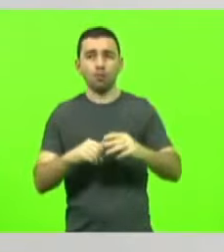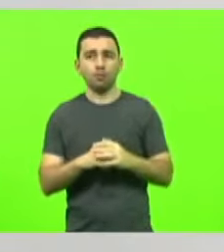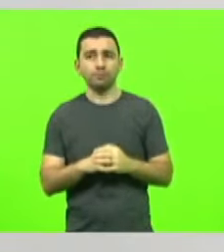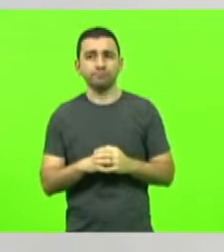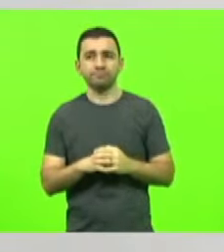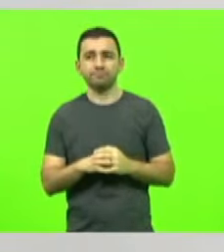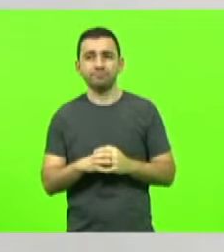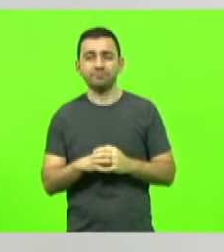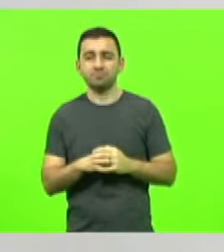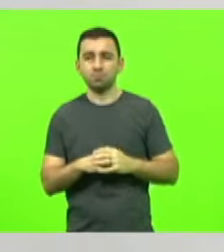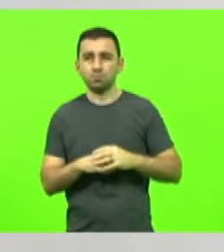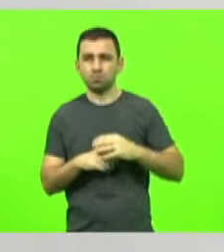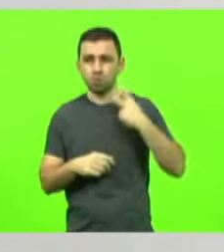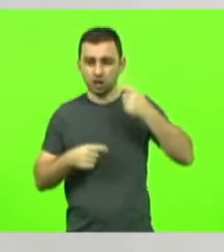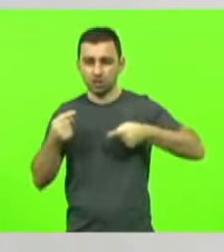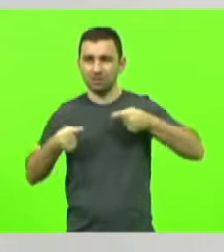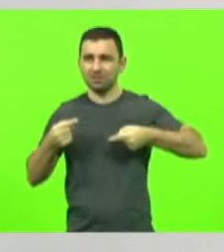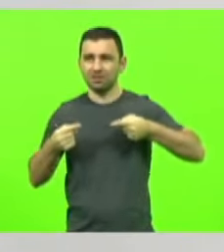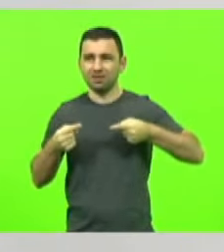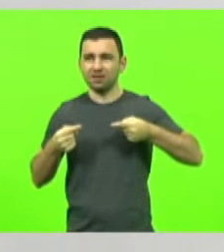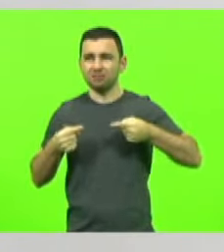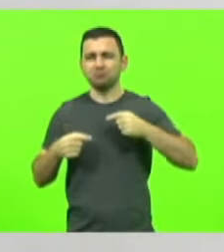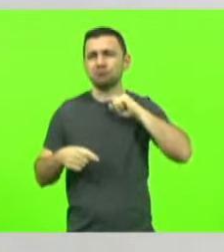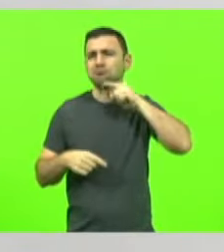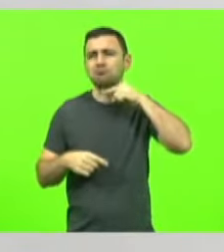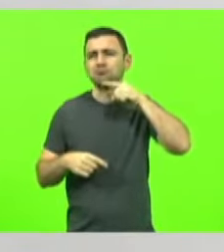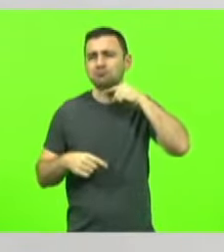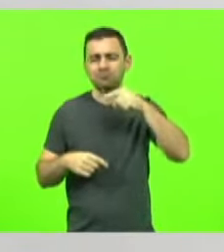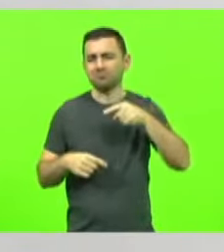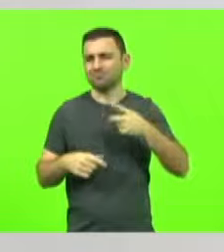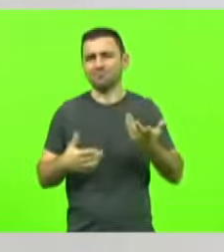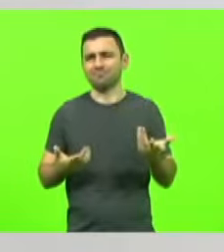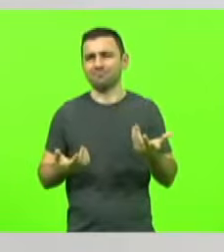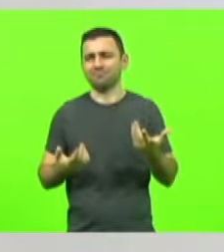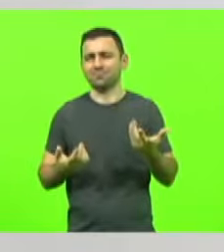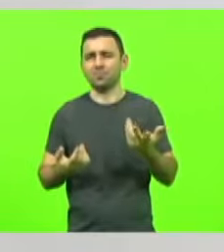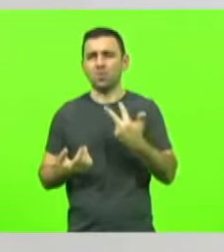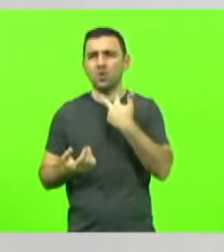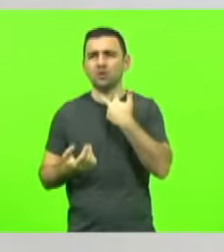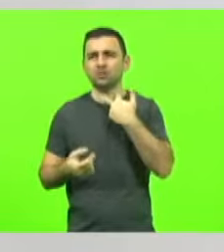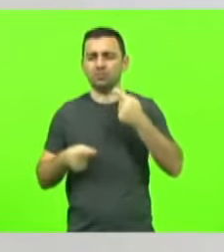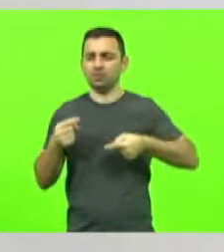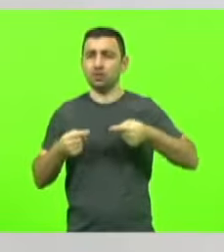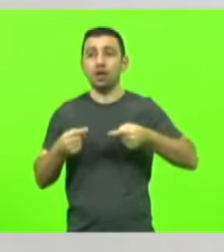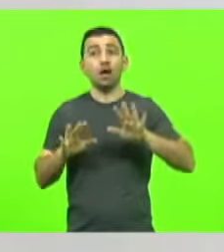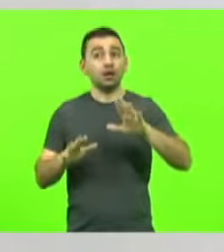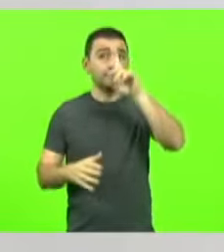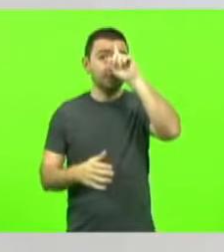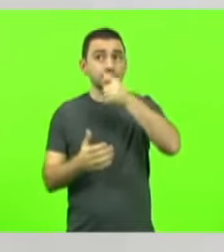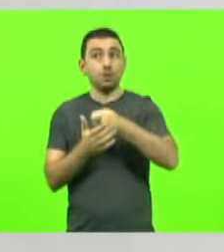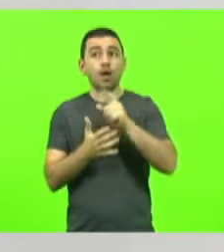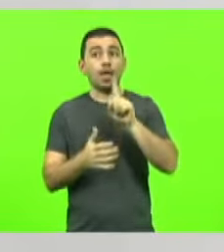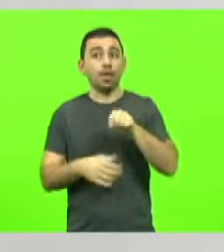Politicamente, como foi bem dito nessa tribuna, não se discute esse tipo de coisa. Porém, essa decisão é extremamente técnica. Técnica ao